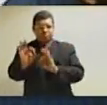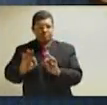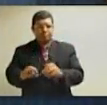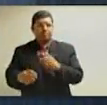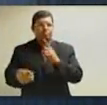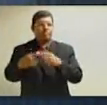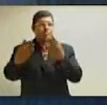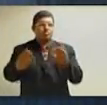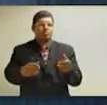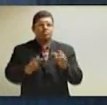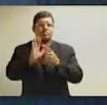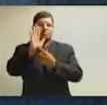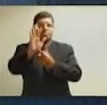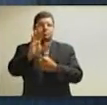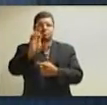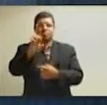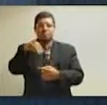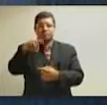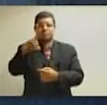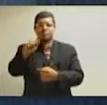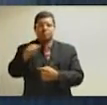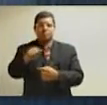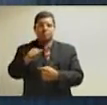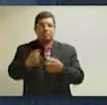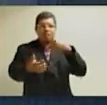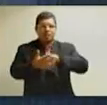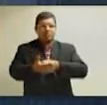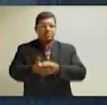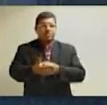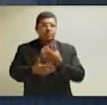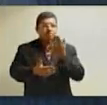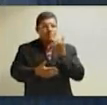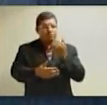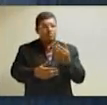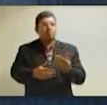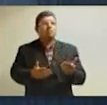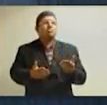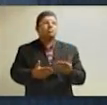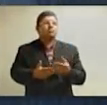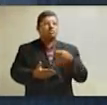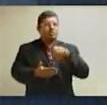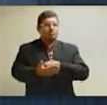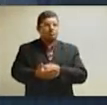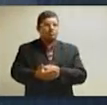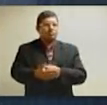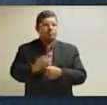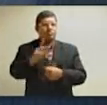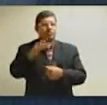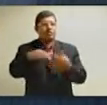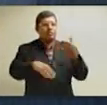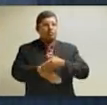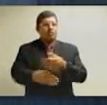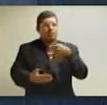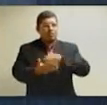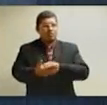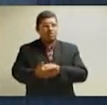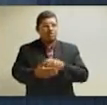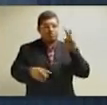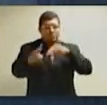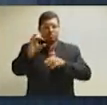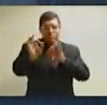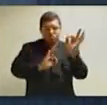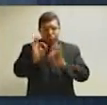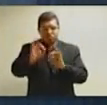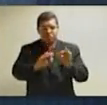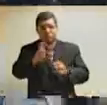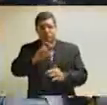E por isso apresentamos as emendas para a garantia do Vale Alimentação, a garantia da HTP, a garantia da revisão do